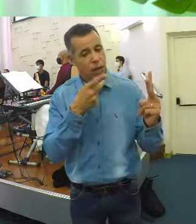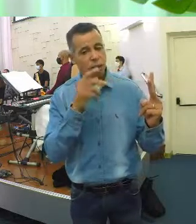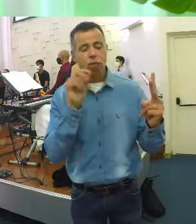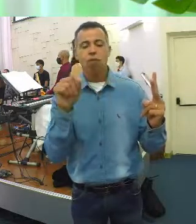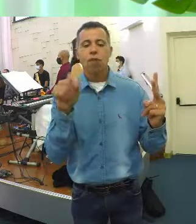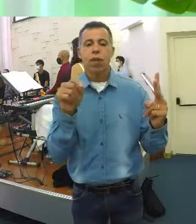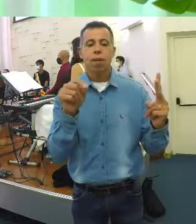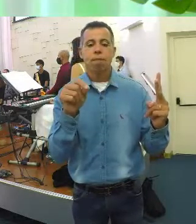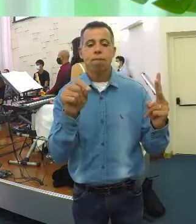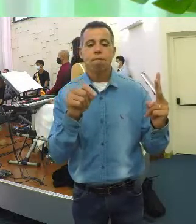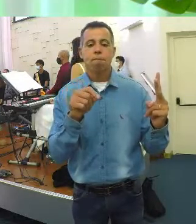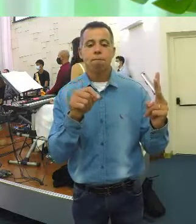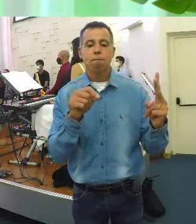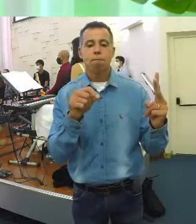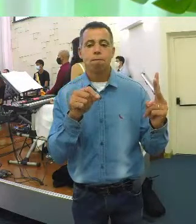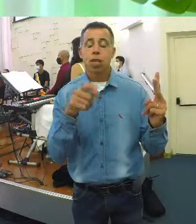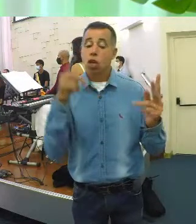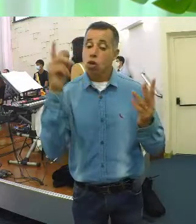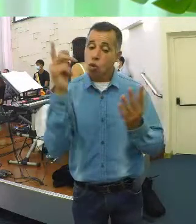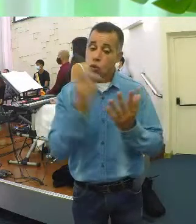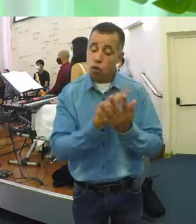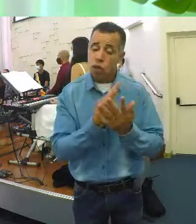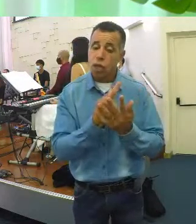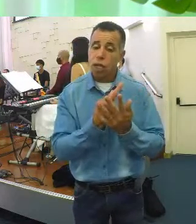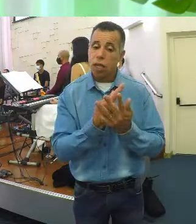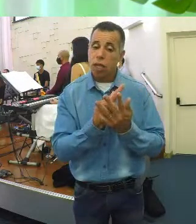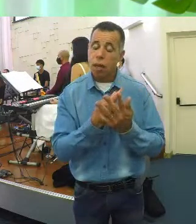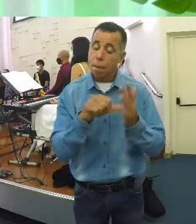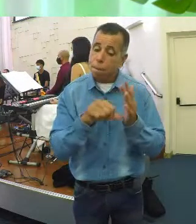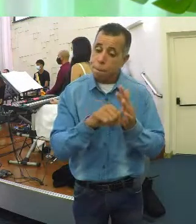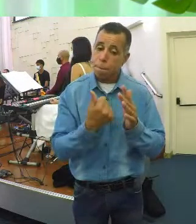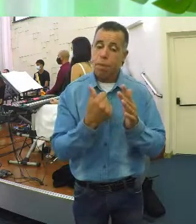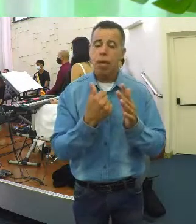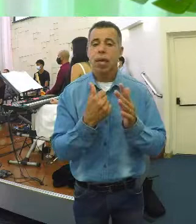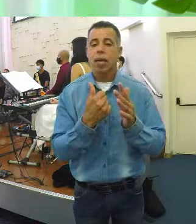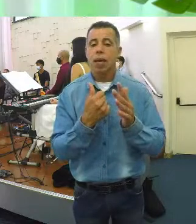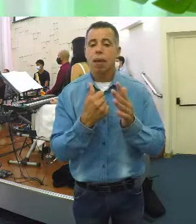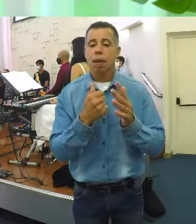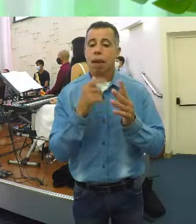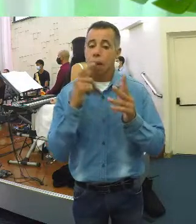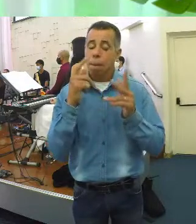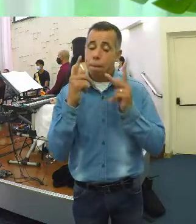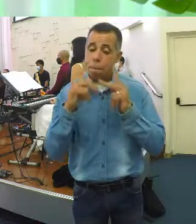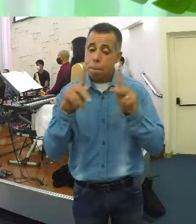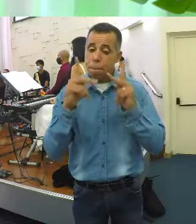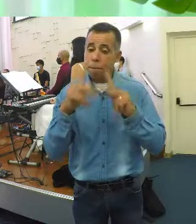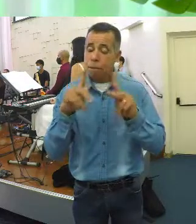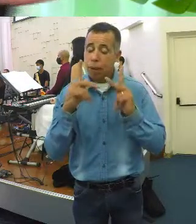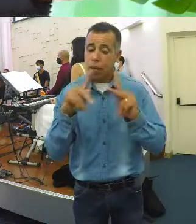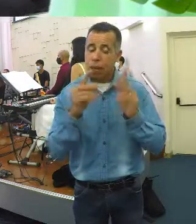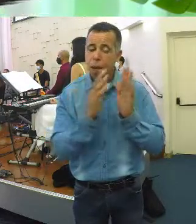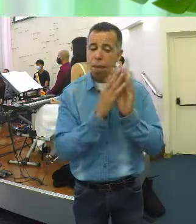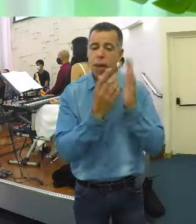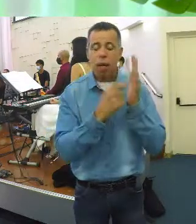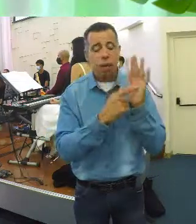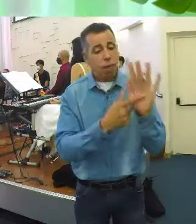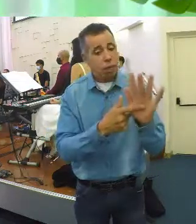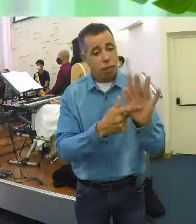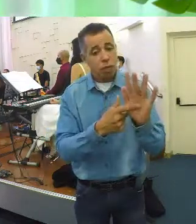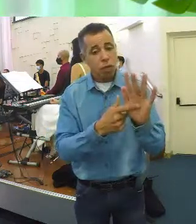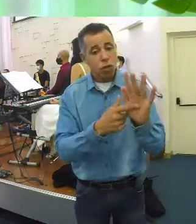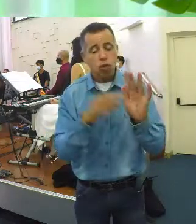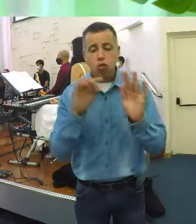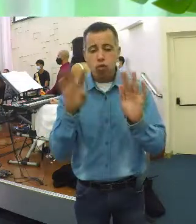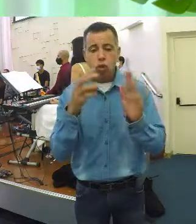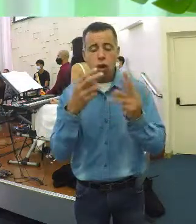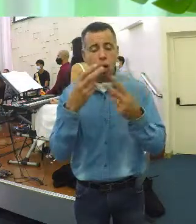seguinte: cumpria que a vós outros, em primeiro lugar, fosse pregada a palavra de Deus, mas posto que a